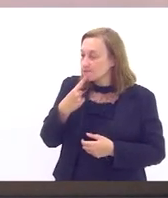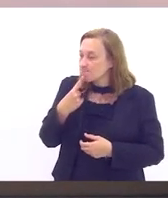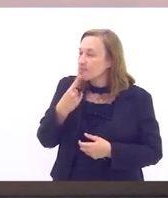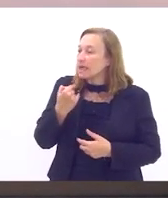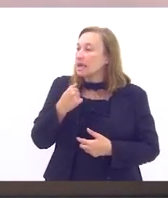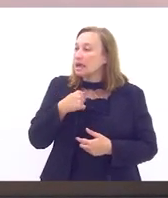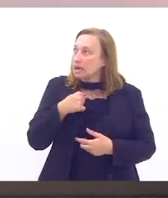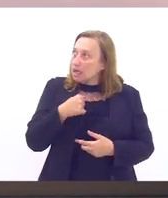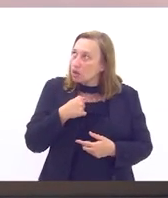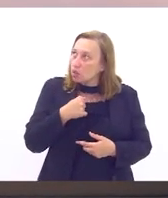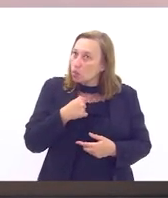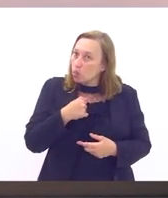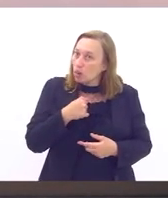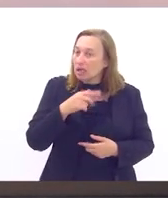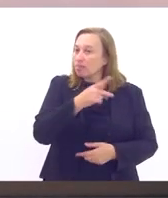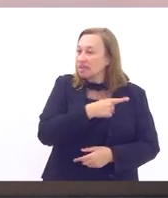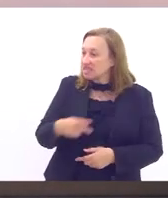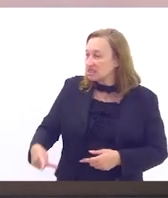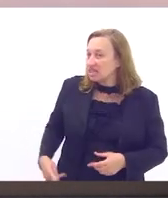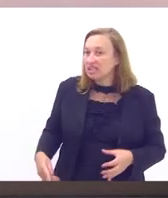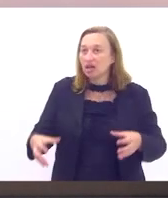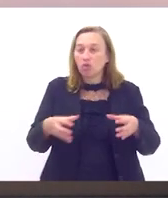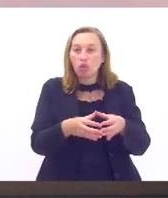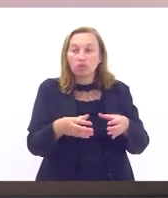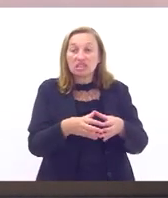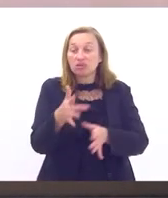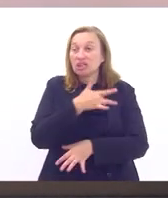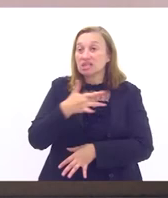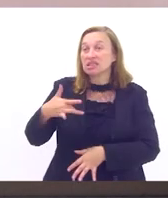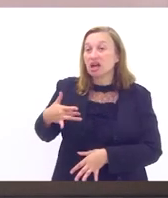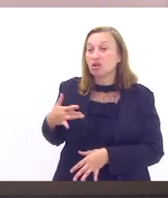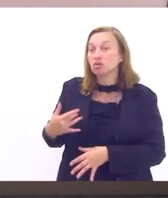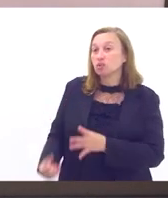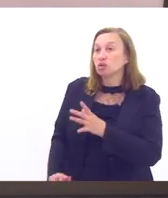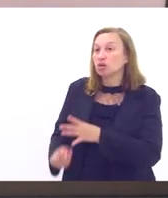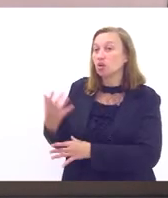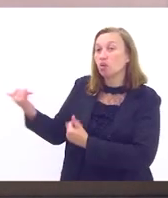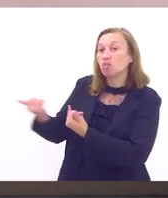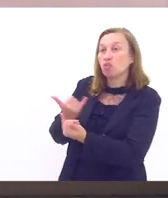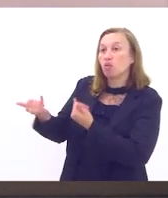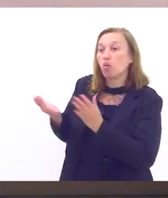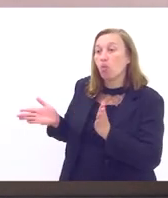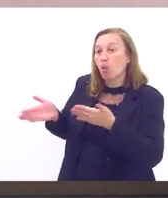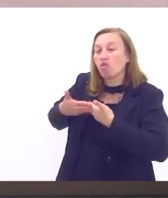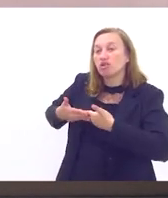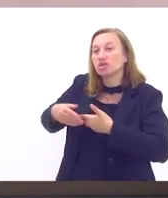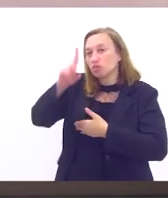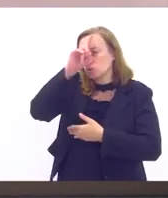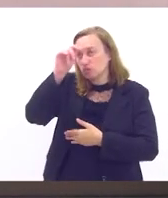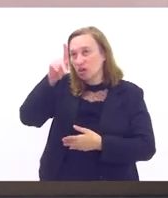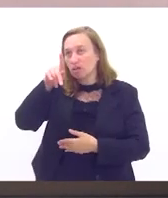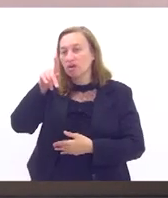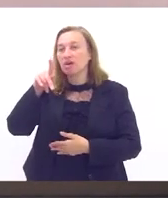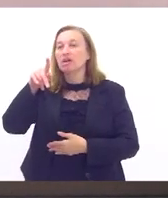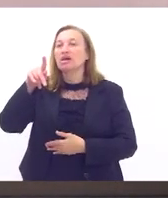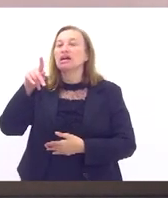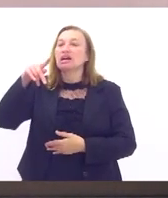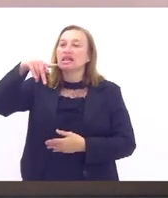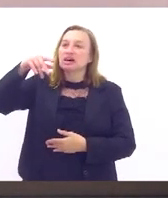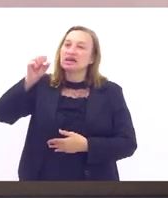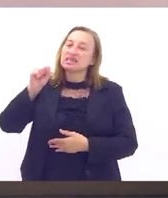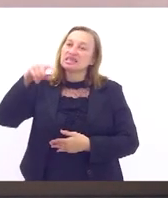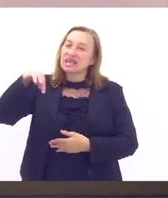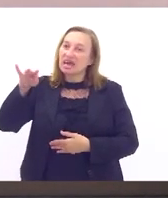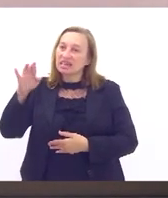eu era presidente da Comissão de Saúde quando surgiu a notícia do fechamento do Hospital Santa Maria. E foi